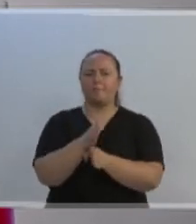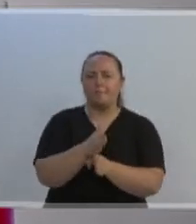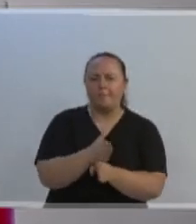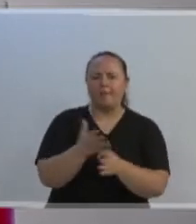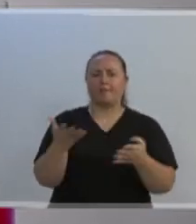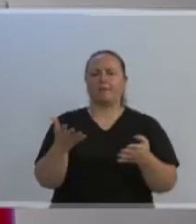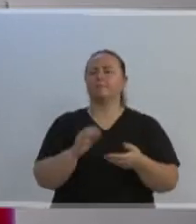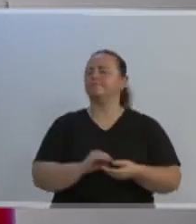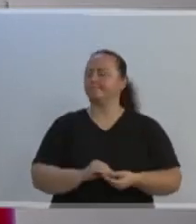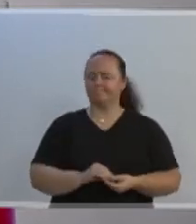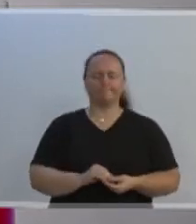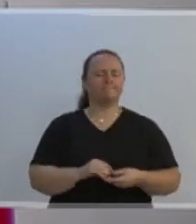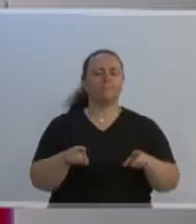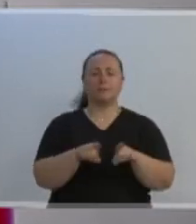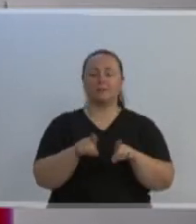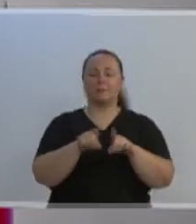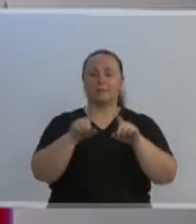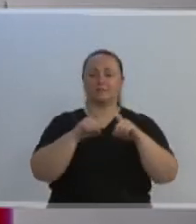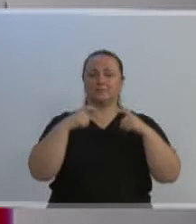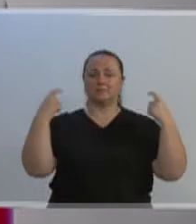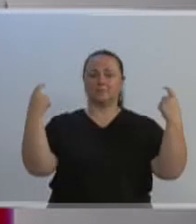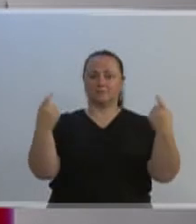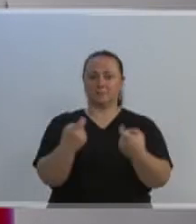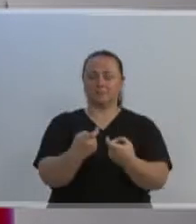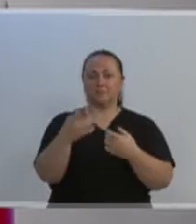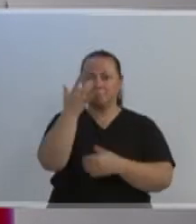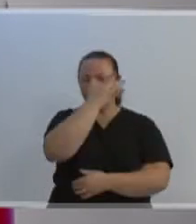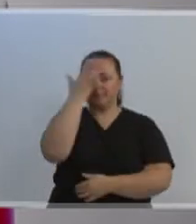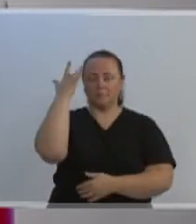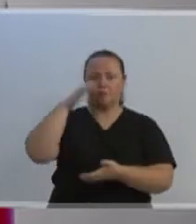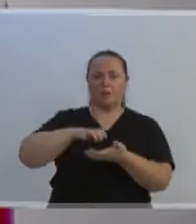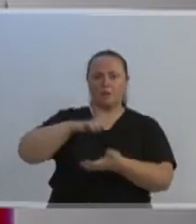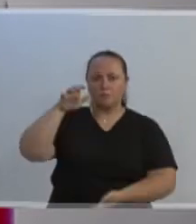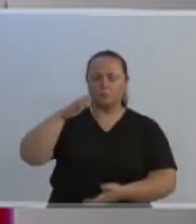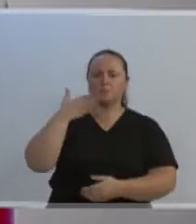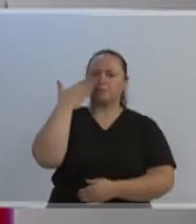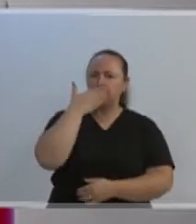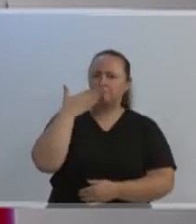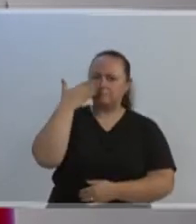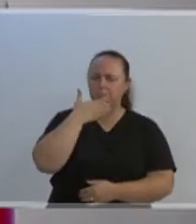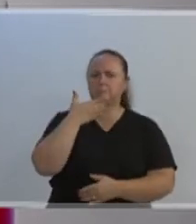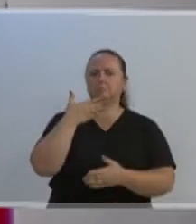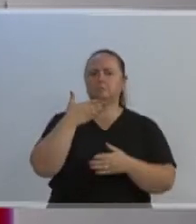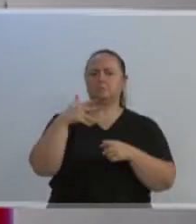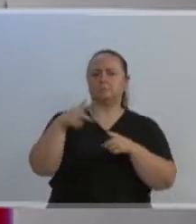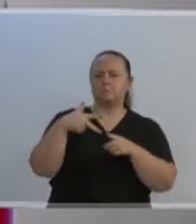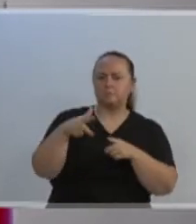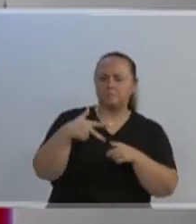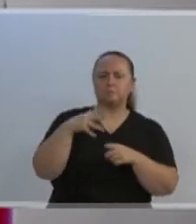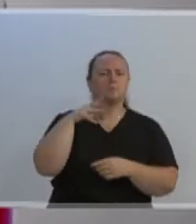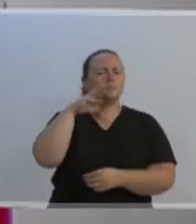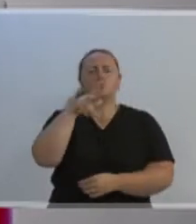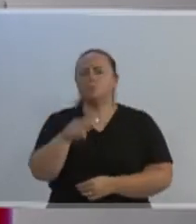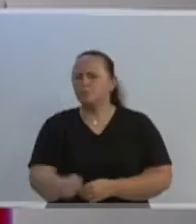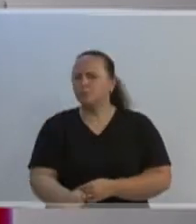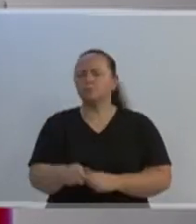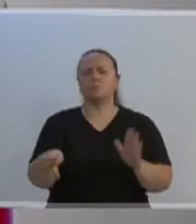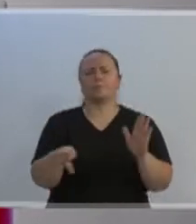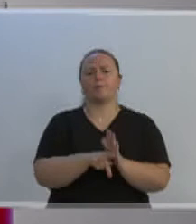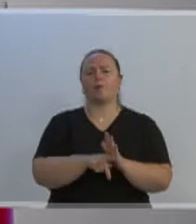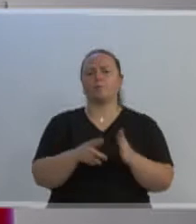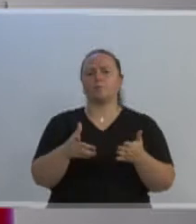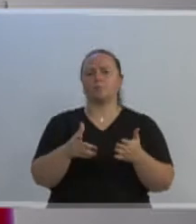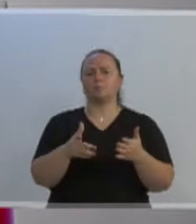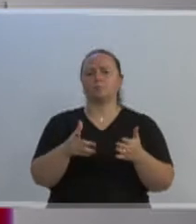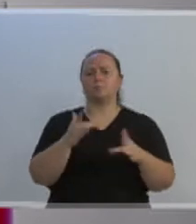ainda relativos à sexualidade de pessoas adultas, como a prostituição, masturbação, entre outros atos libidinosos,